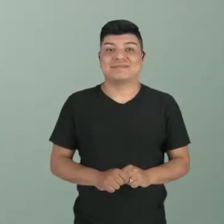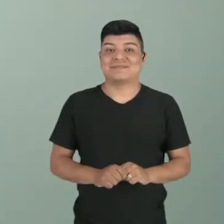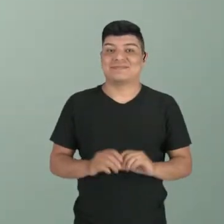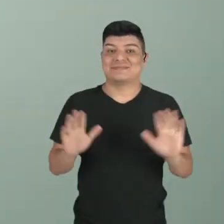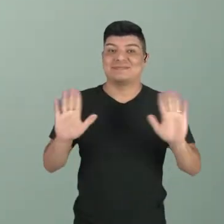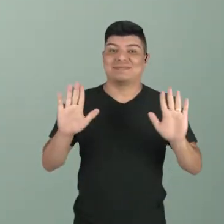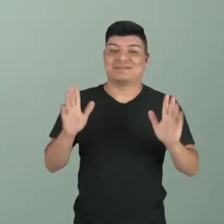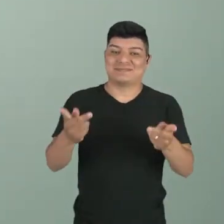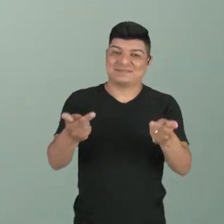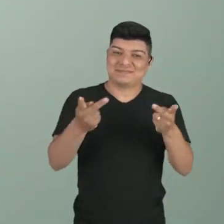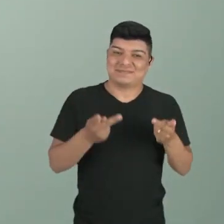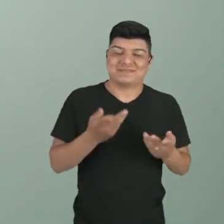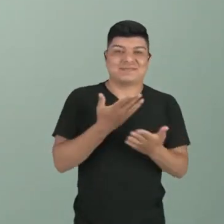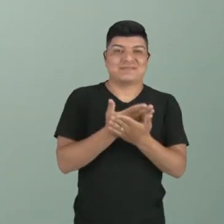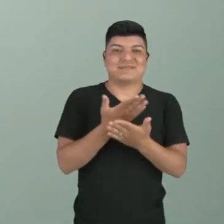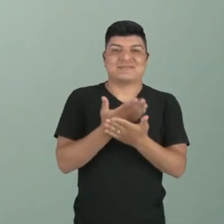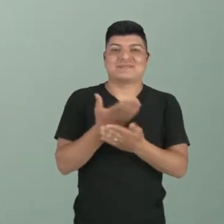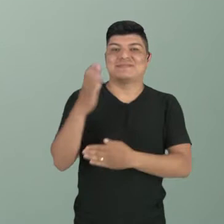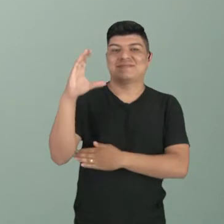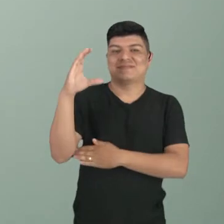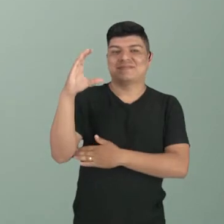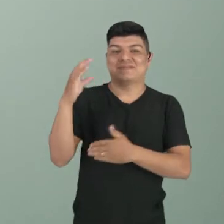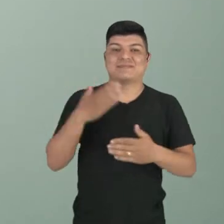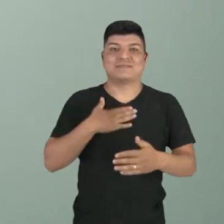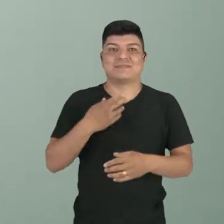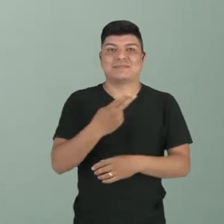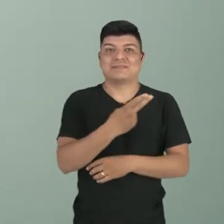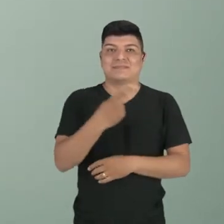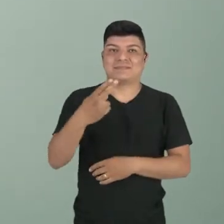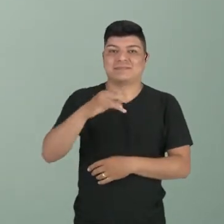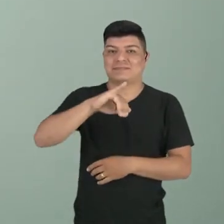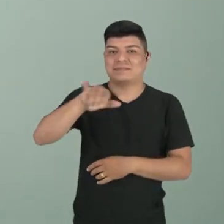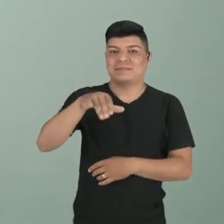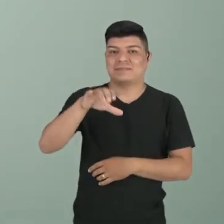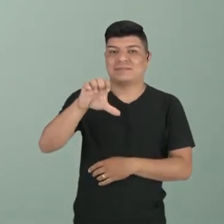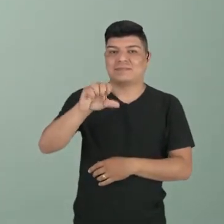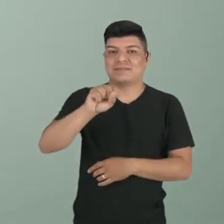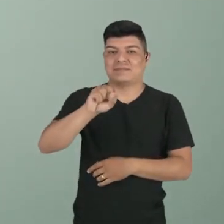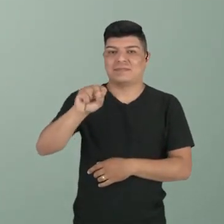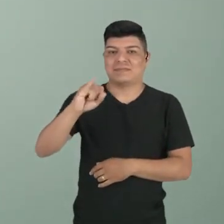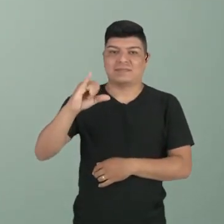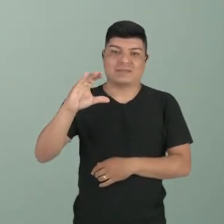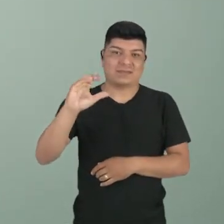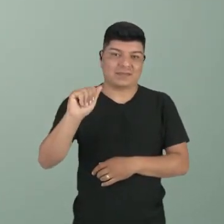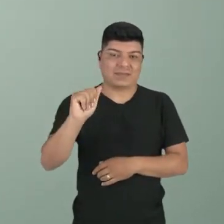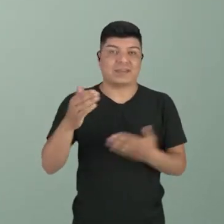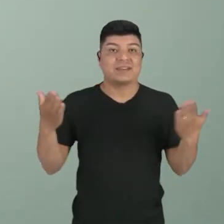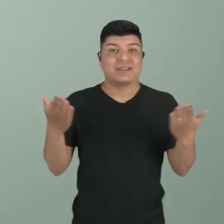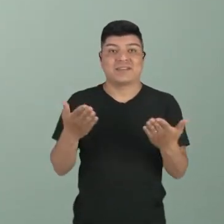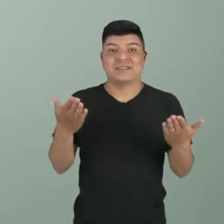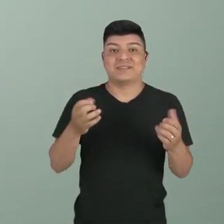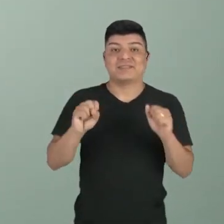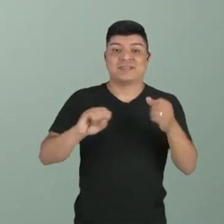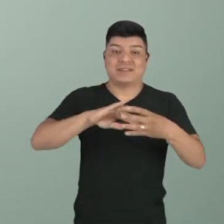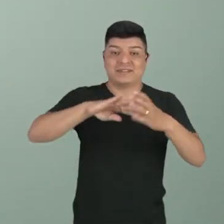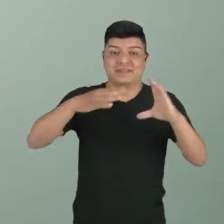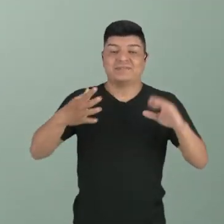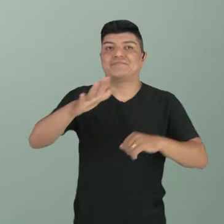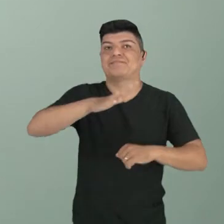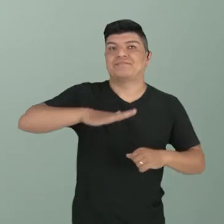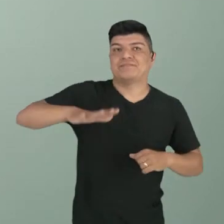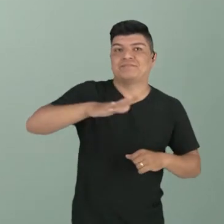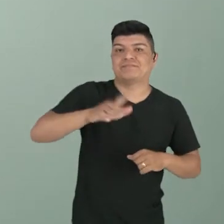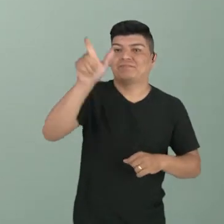Olá, bem-vindos a mais uma aula de ciências. Eu sou a professora Jéssica. Na aula de hoje nós vamos ver sobre uma caracterização